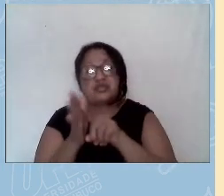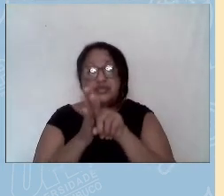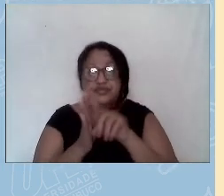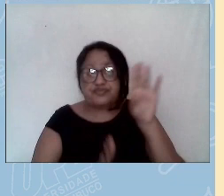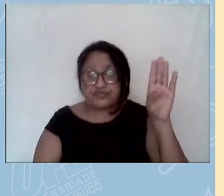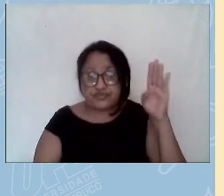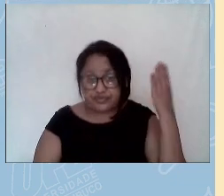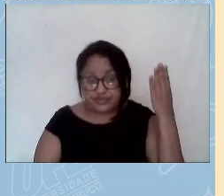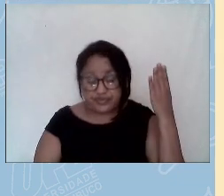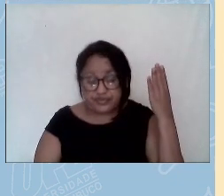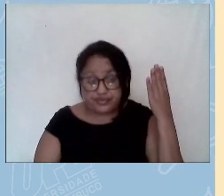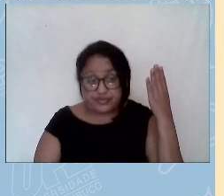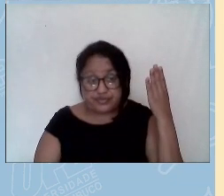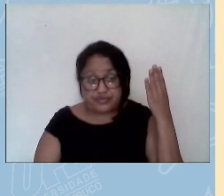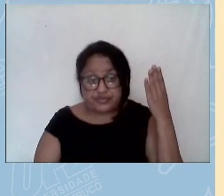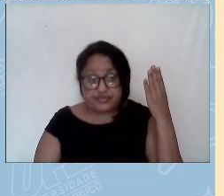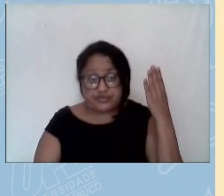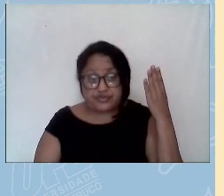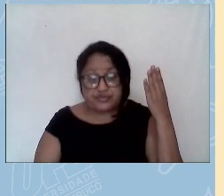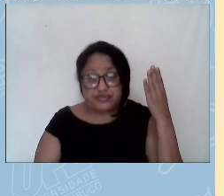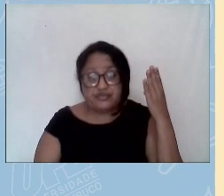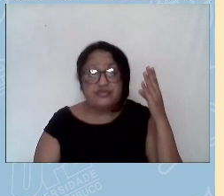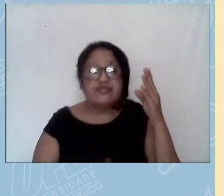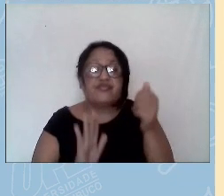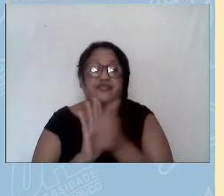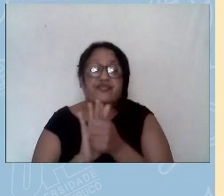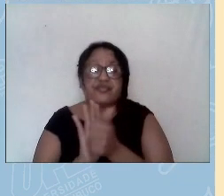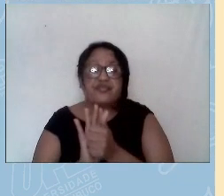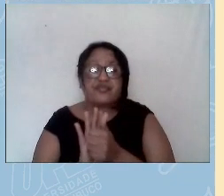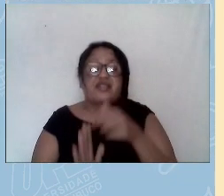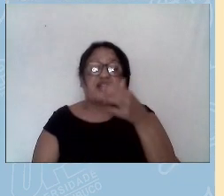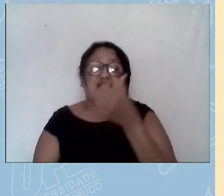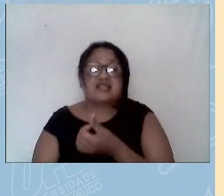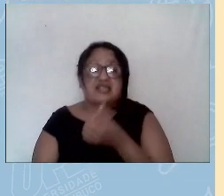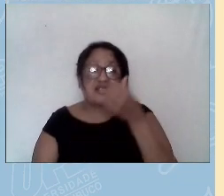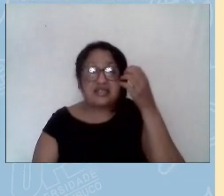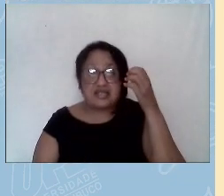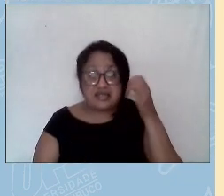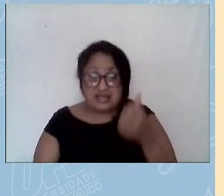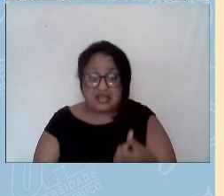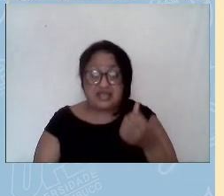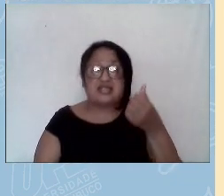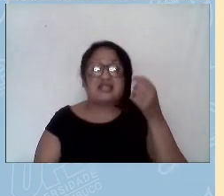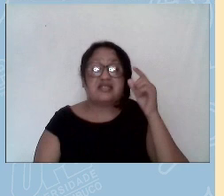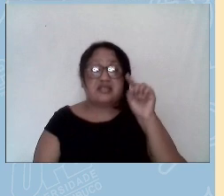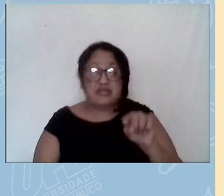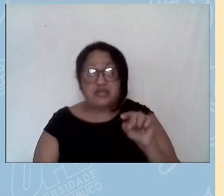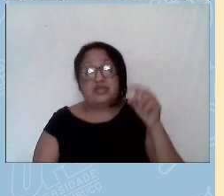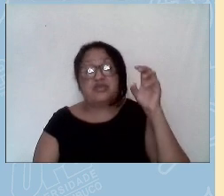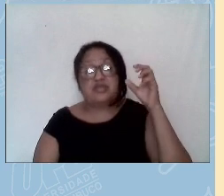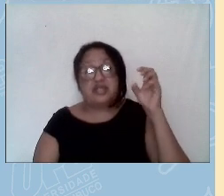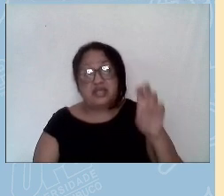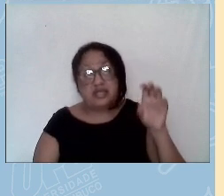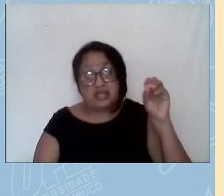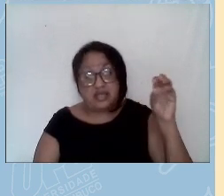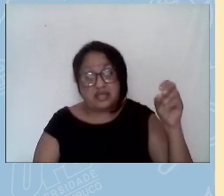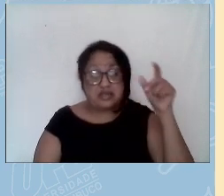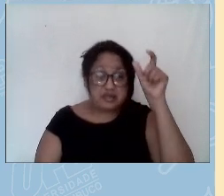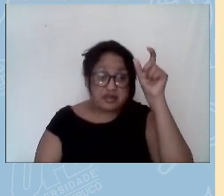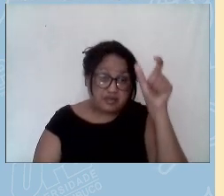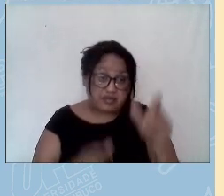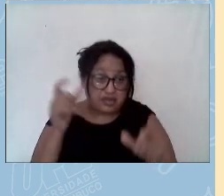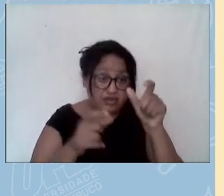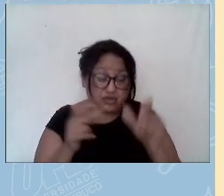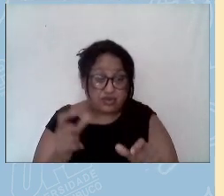positivo e o restante no caso 66.500 pessoas com testes